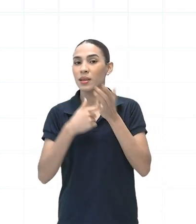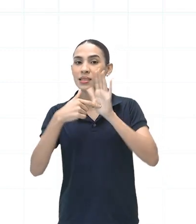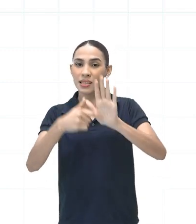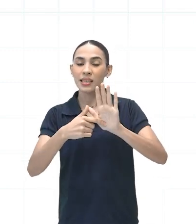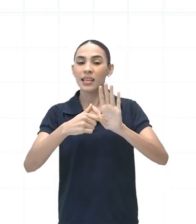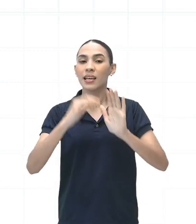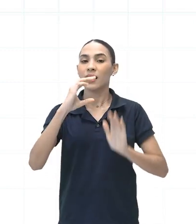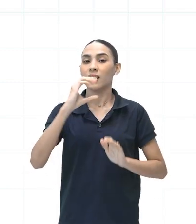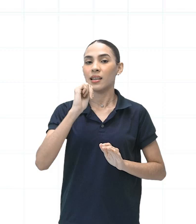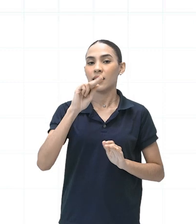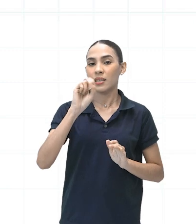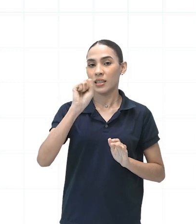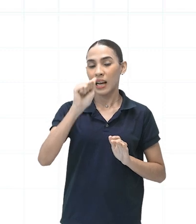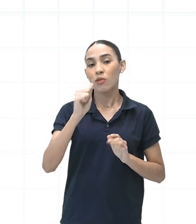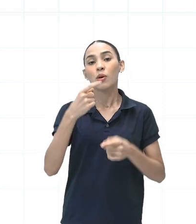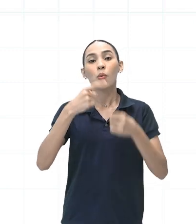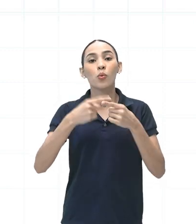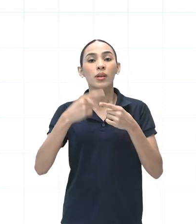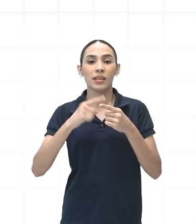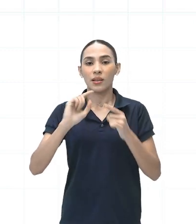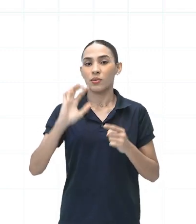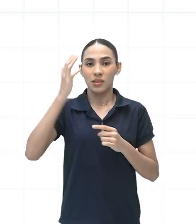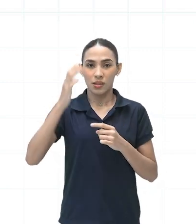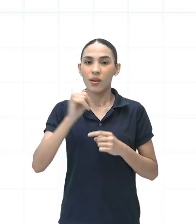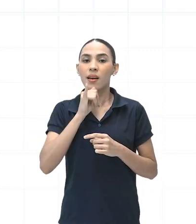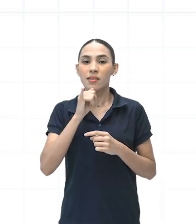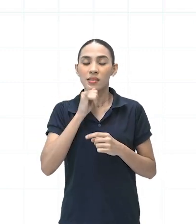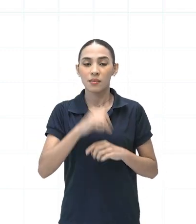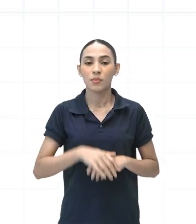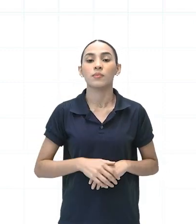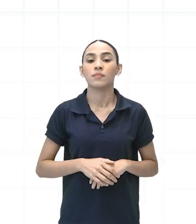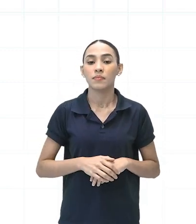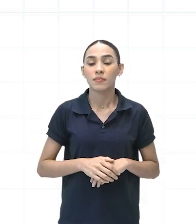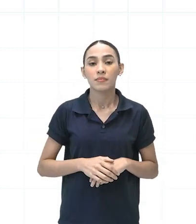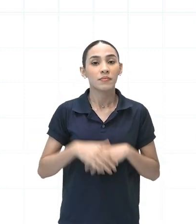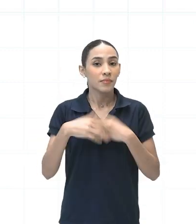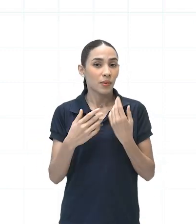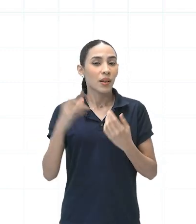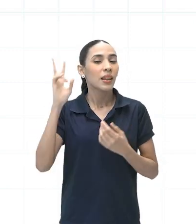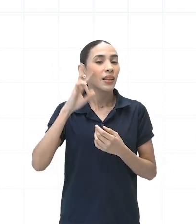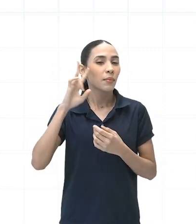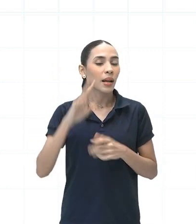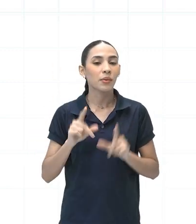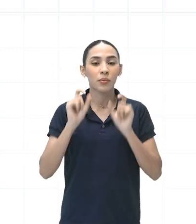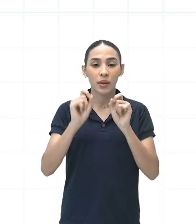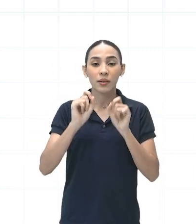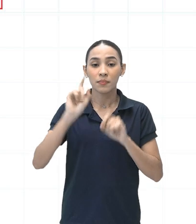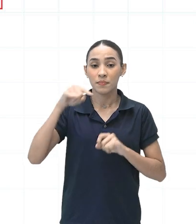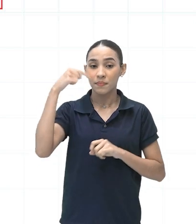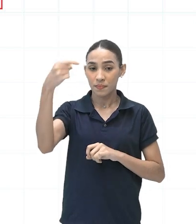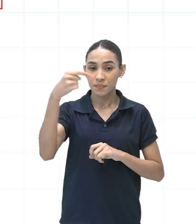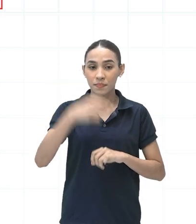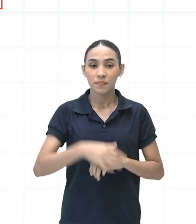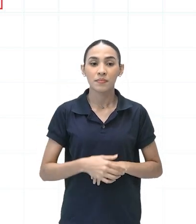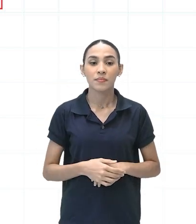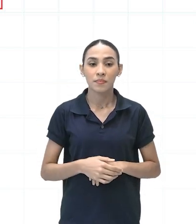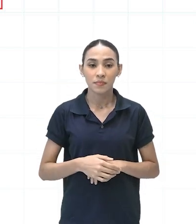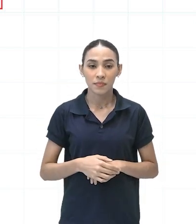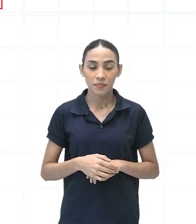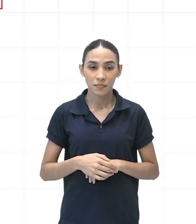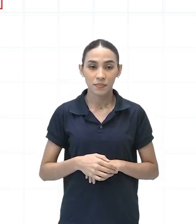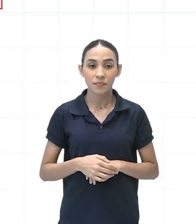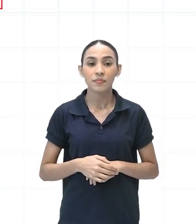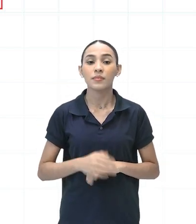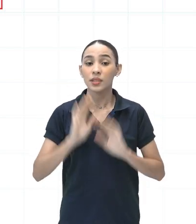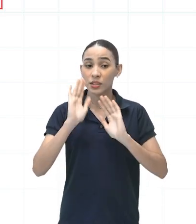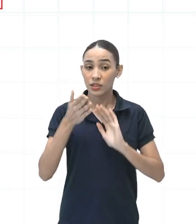a causa para este acontecimento, né? Como exemplo, apenas retomando, vamos avançar, por favor.